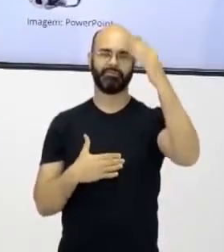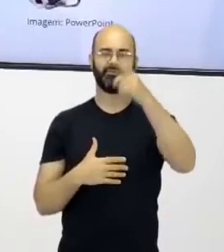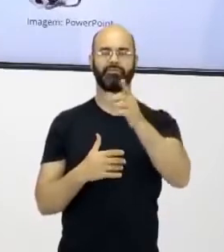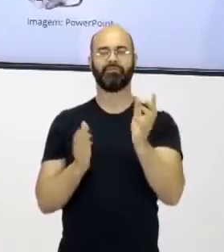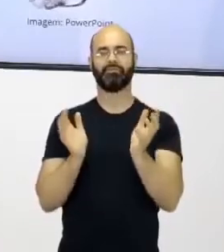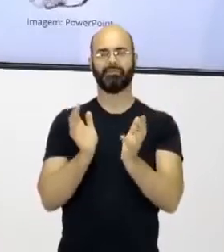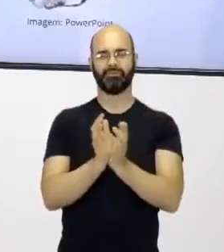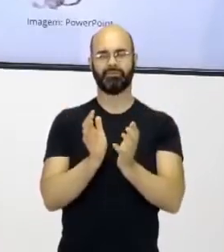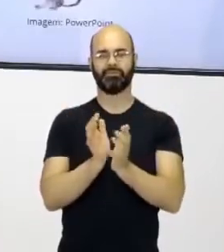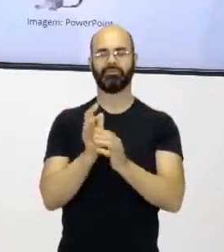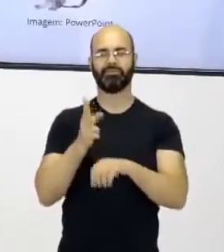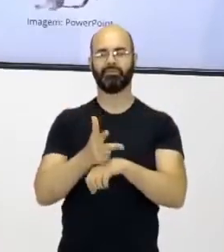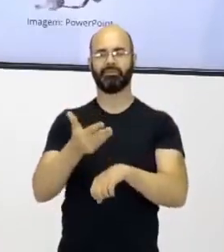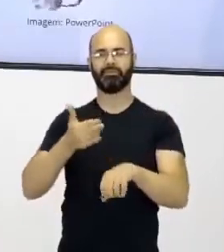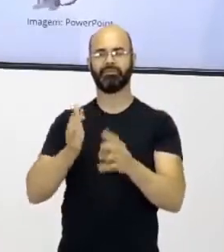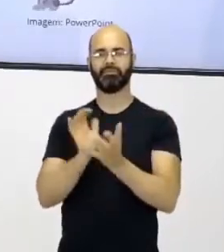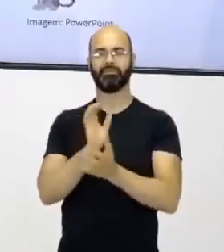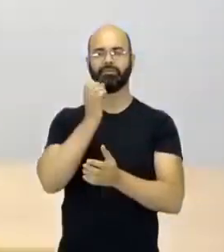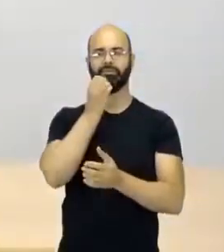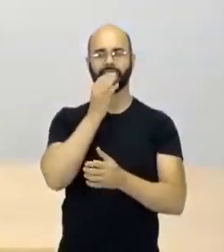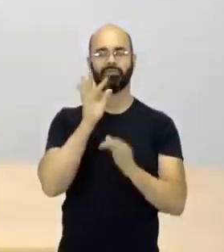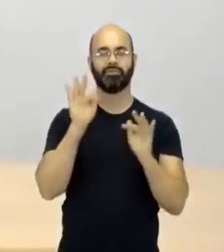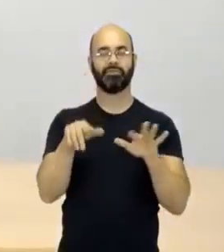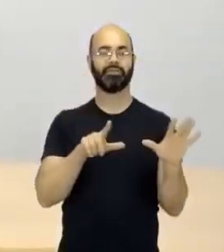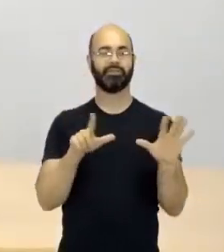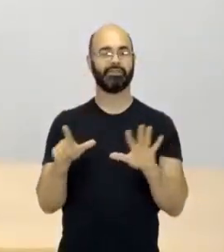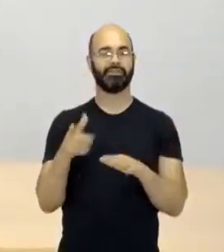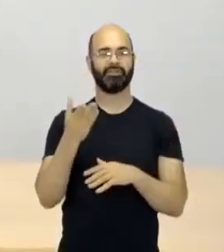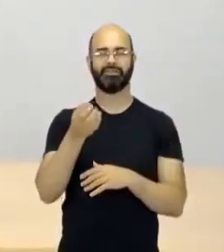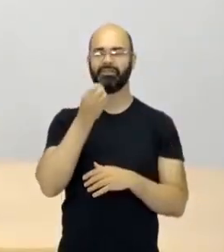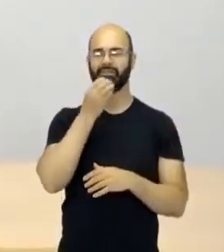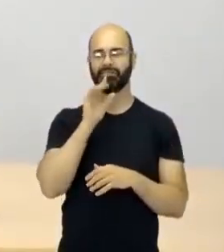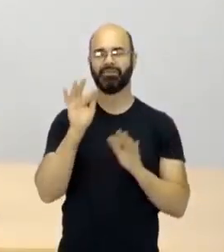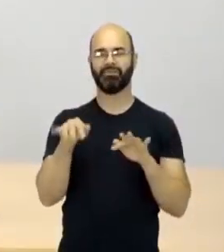produção. Andréia, bom final de semana para vocês. Andréia. Bom final de semana,